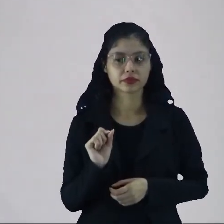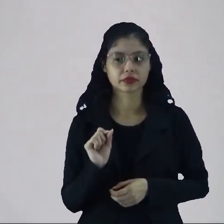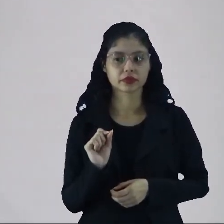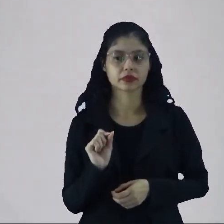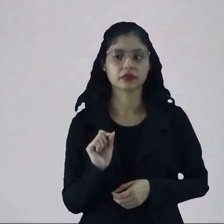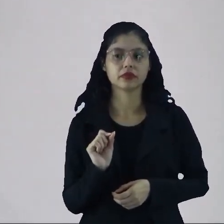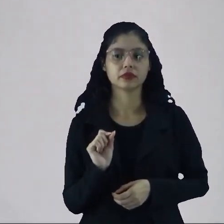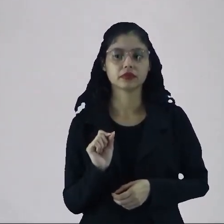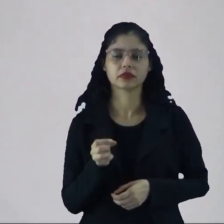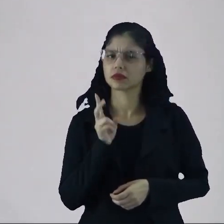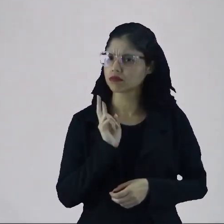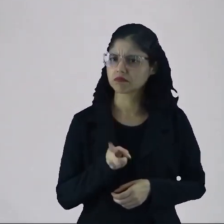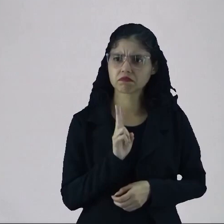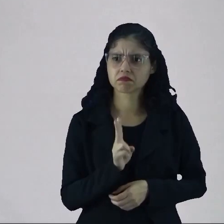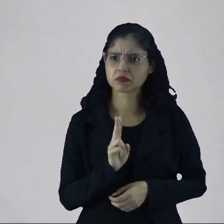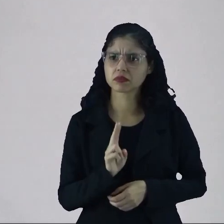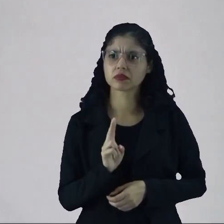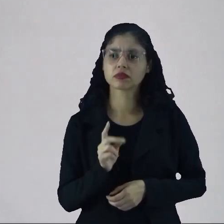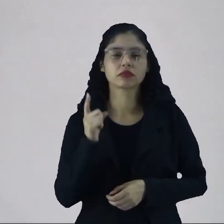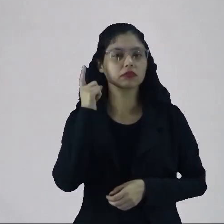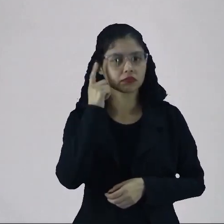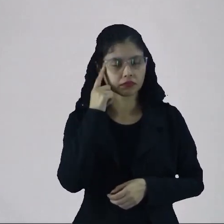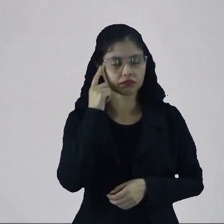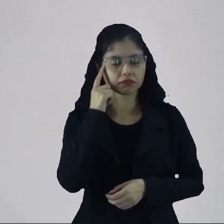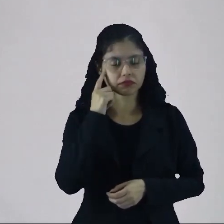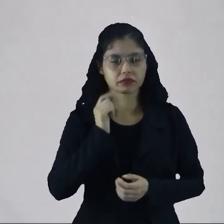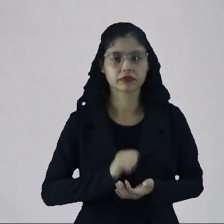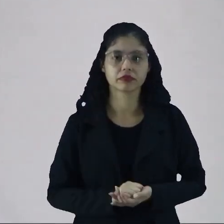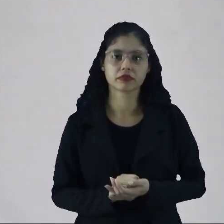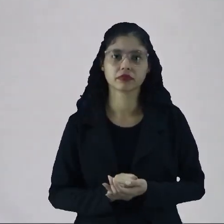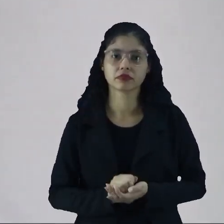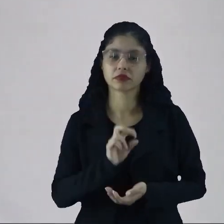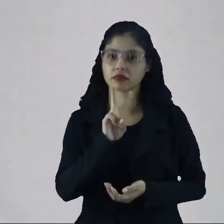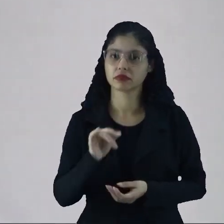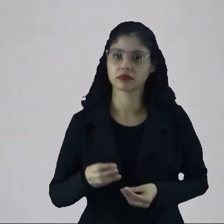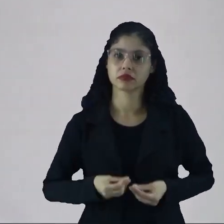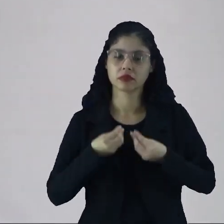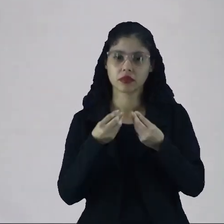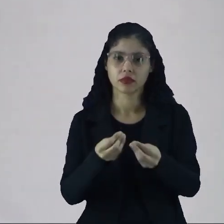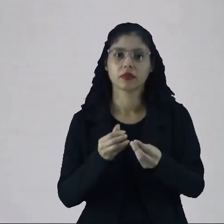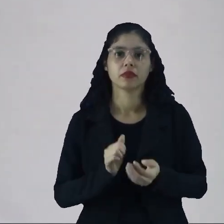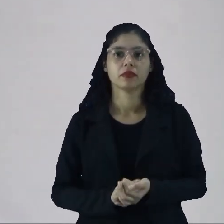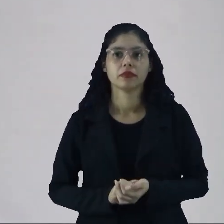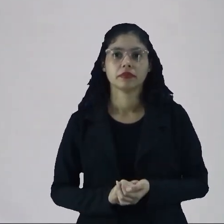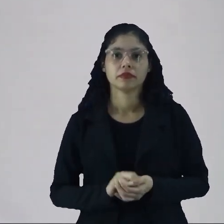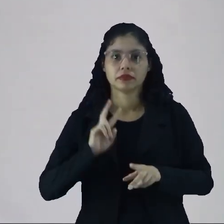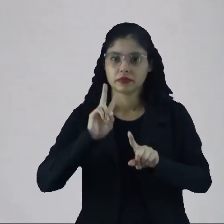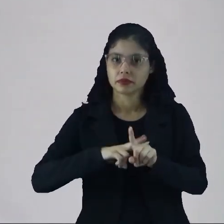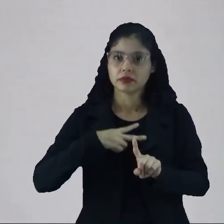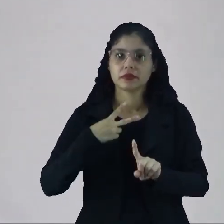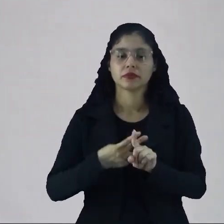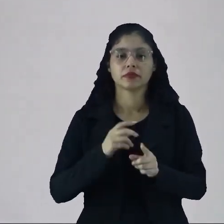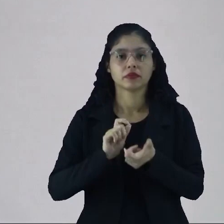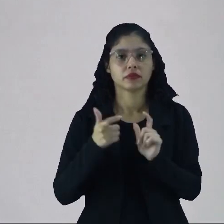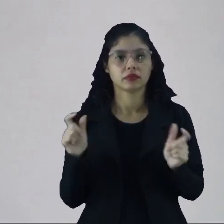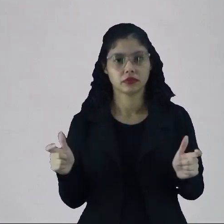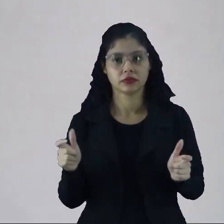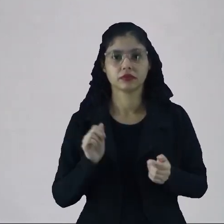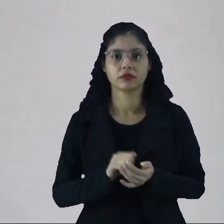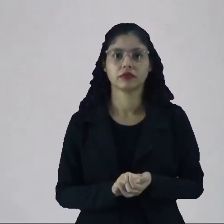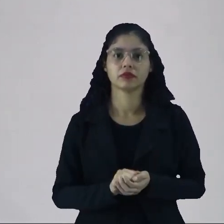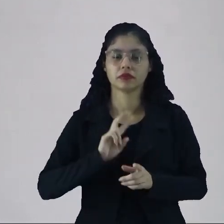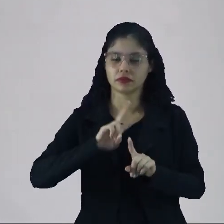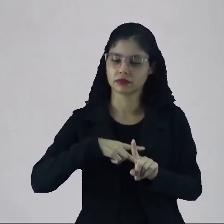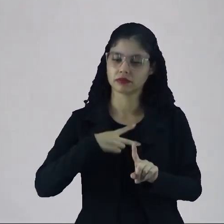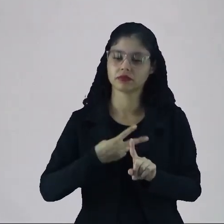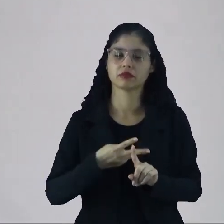tá? Que nem sempre o que a gente está imaginando é o que vai dar. Sempre em dobro. Se vai aumentando, vai